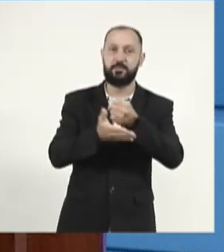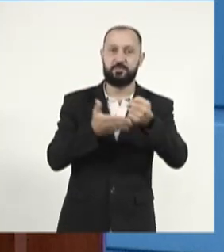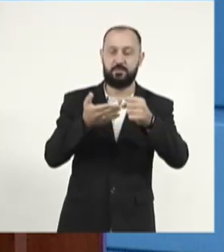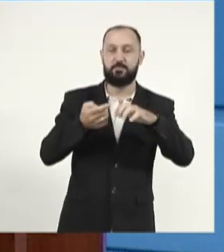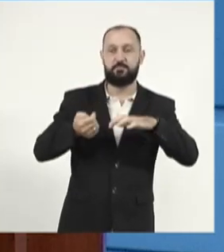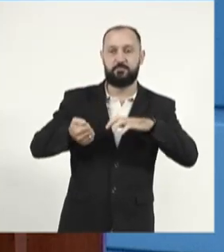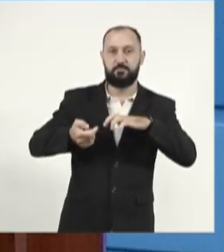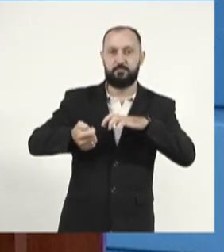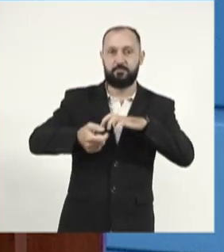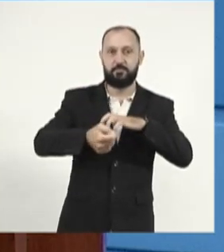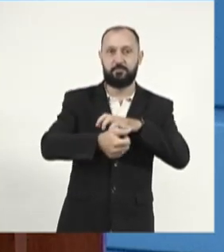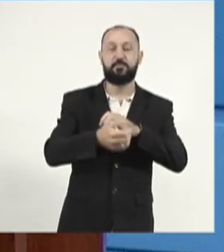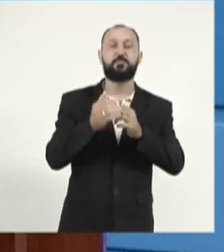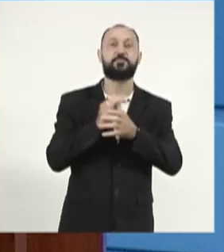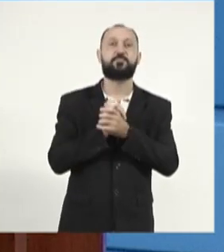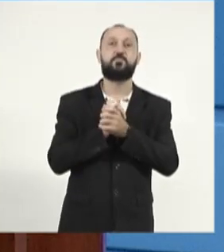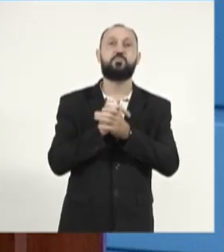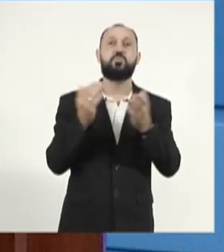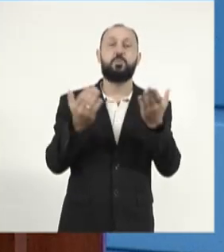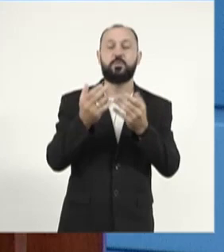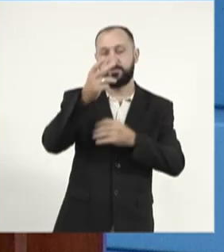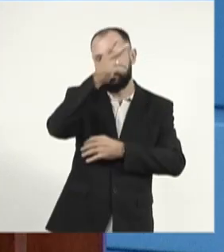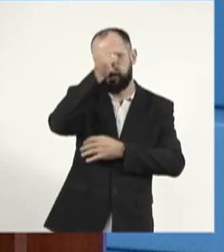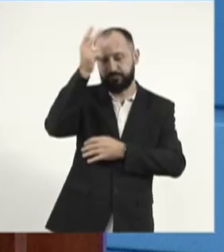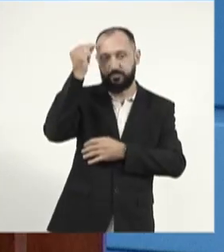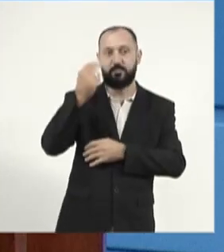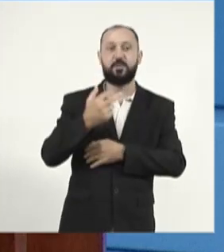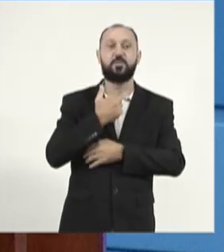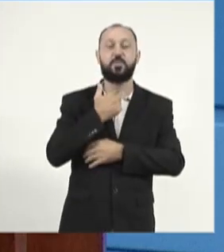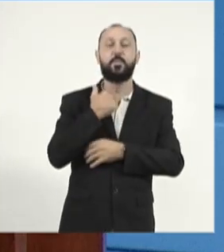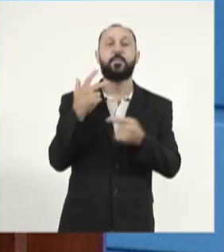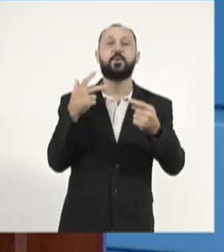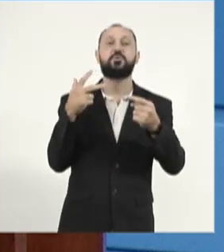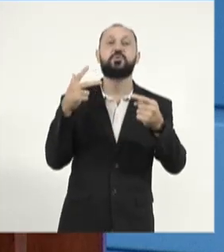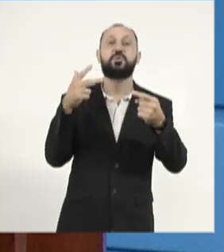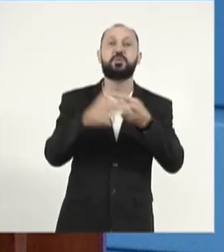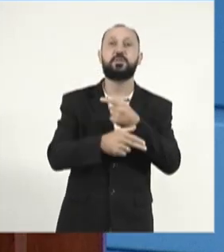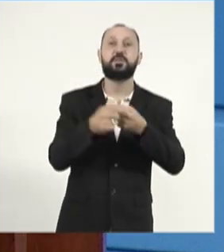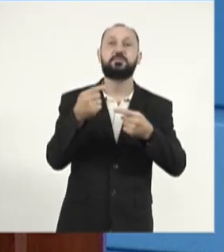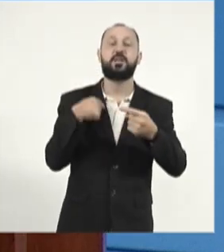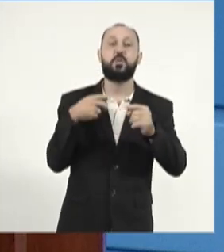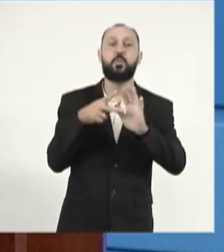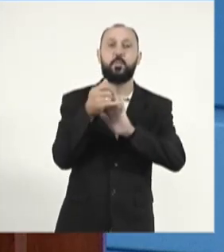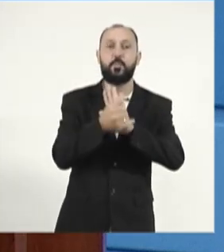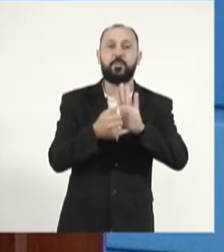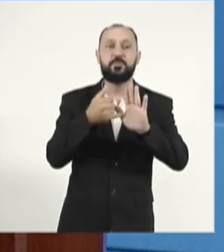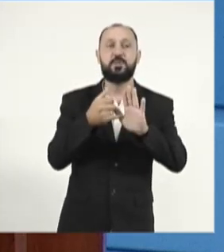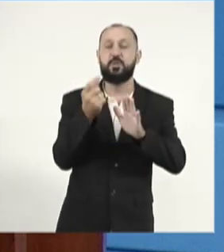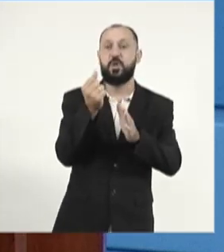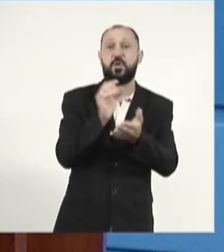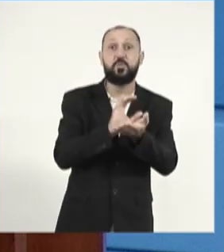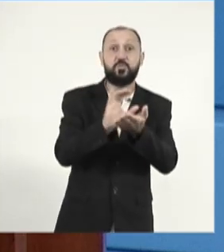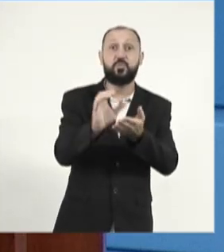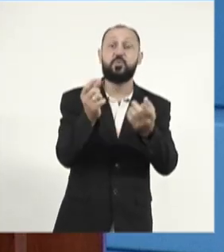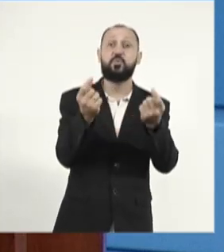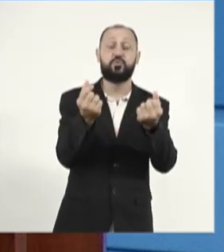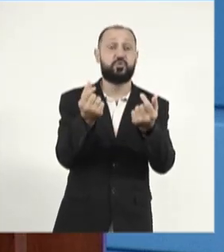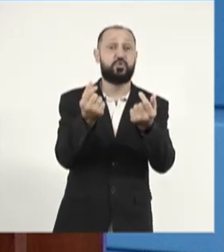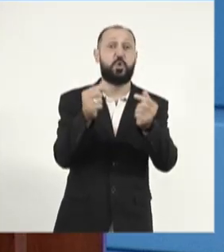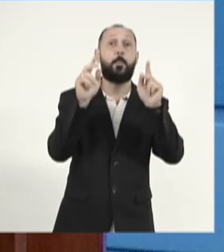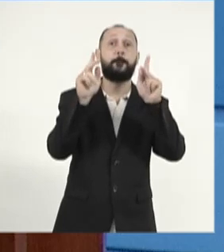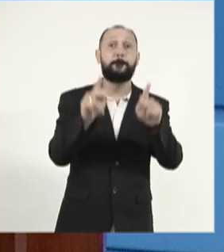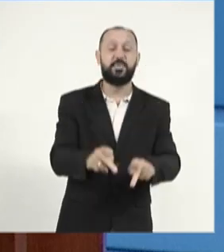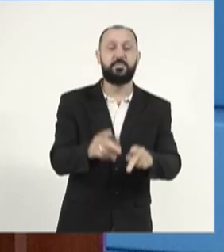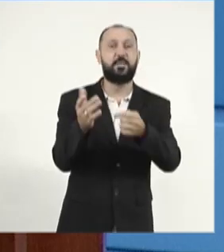fake news. Uma prefeitura não pode cancelar um projeto que é financiado com recurso